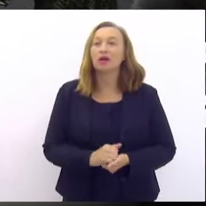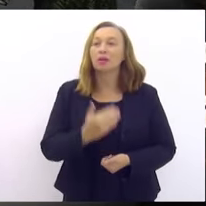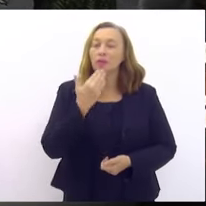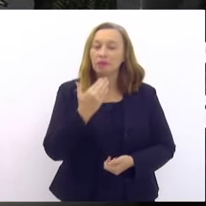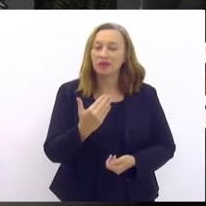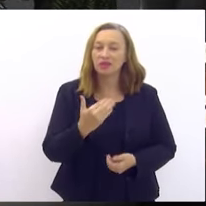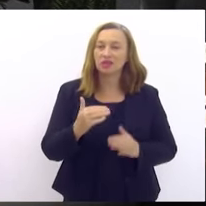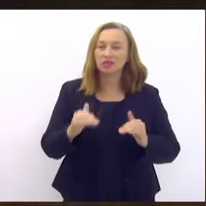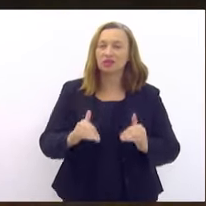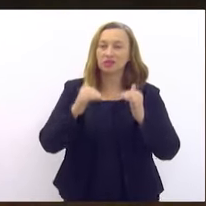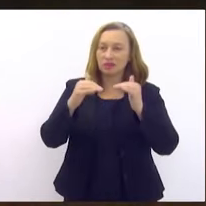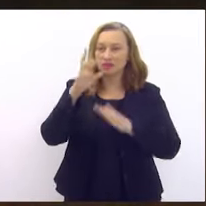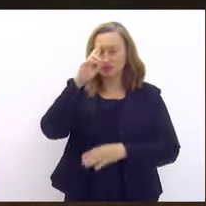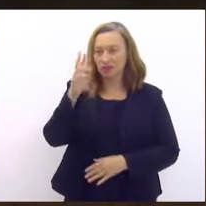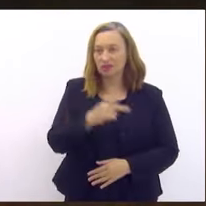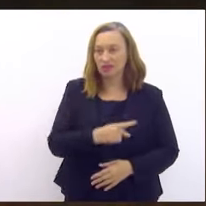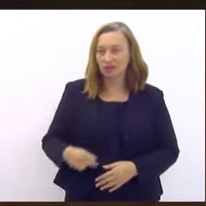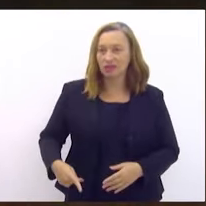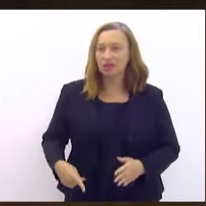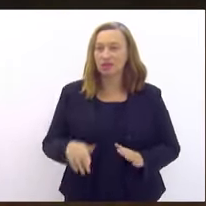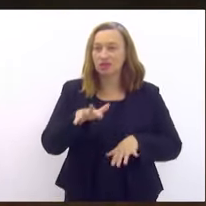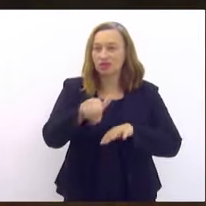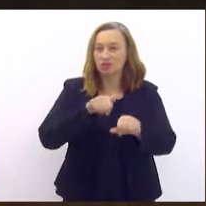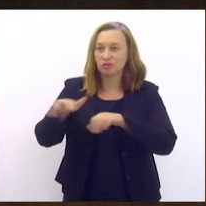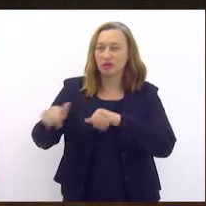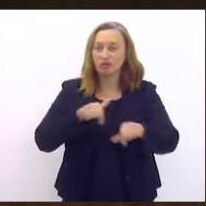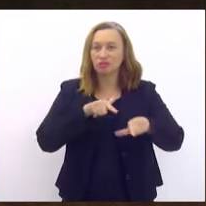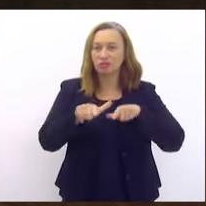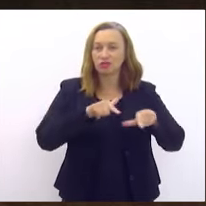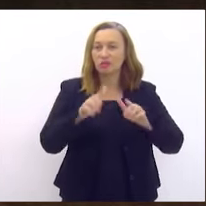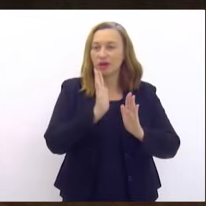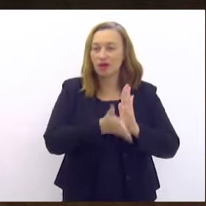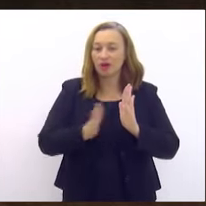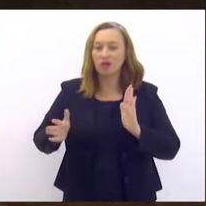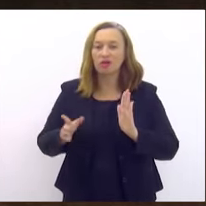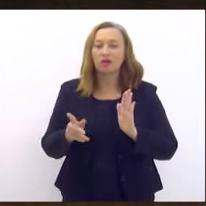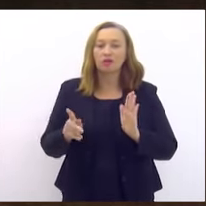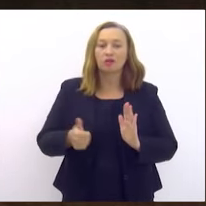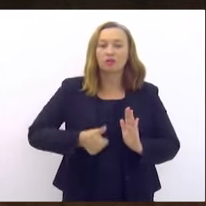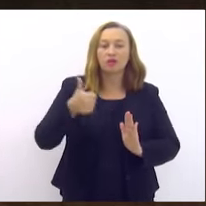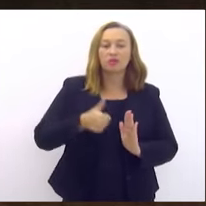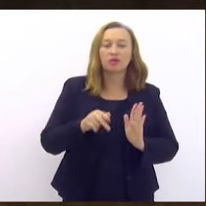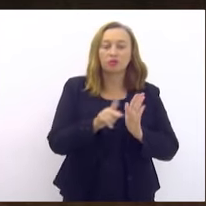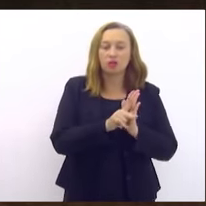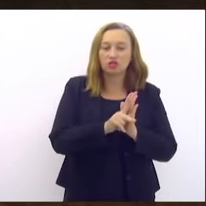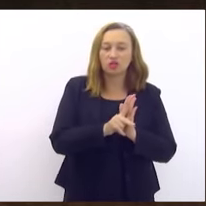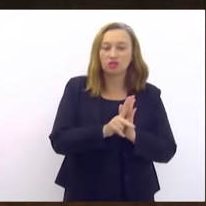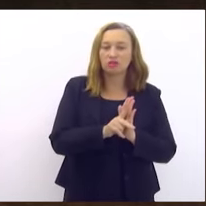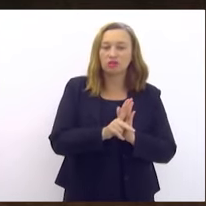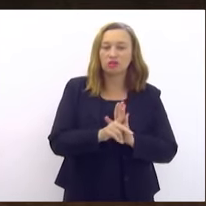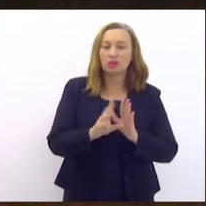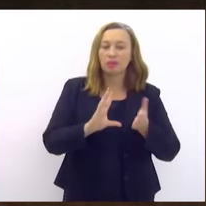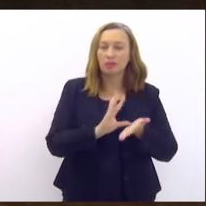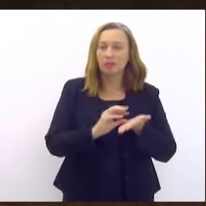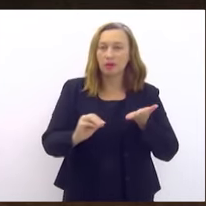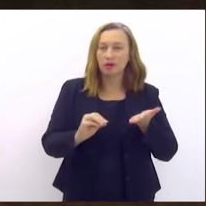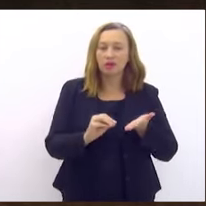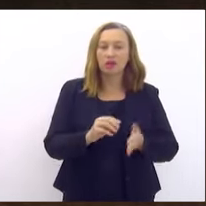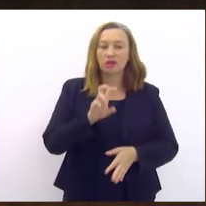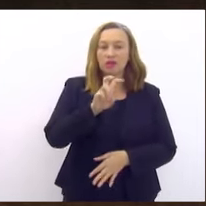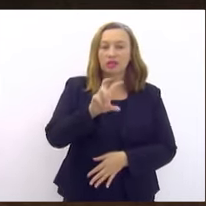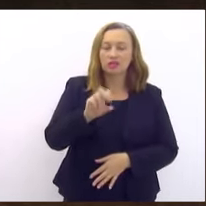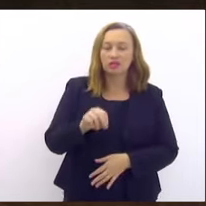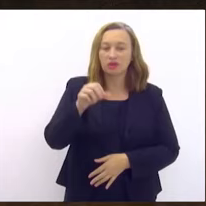vossa excelência que possa chamar os trabalhos à ordem sobre o projeto o primeiro projeto da pauta é o